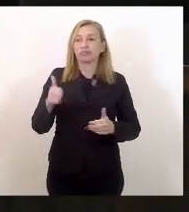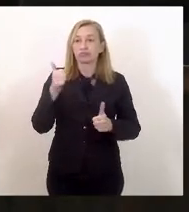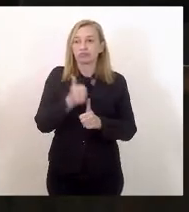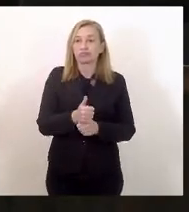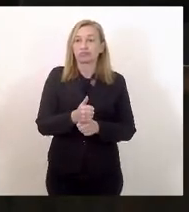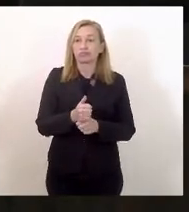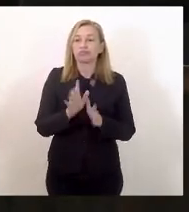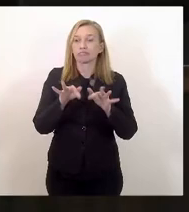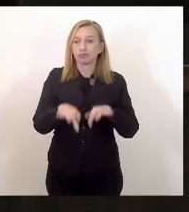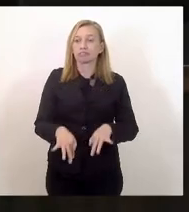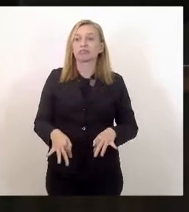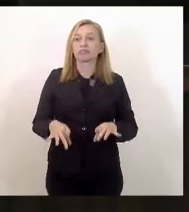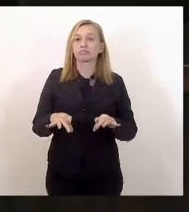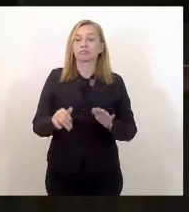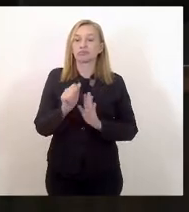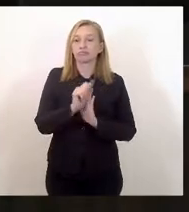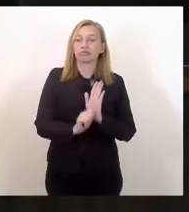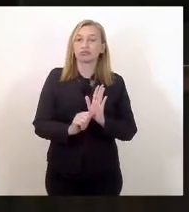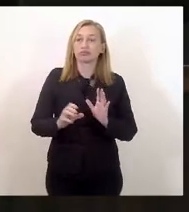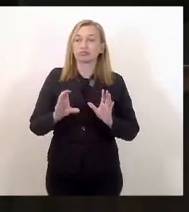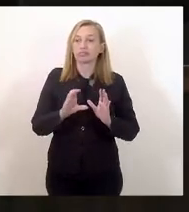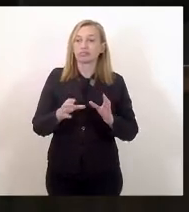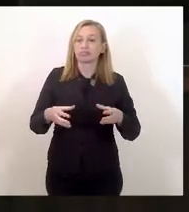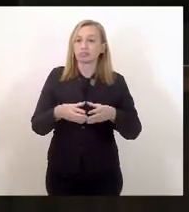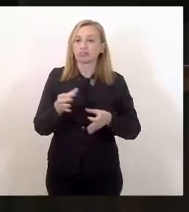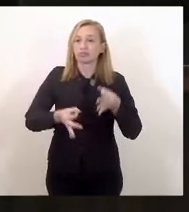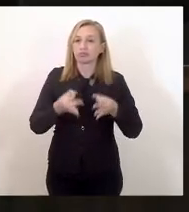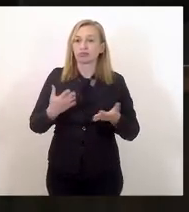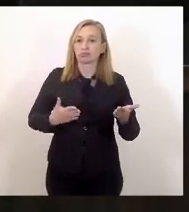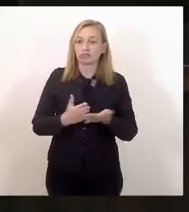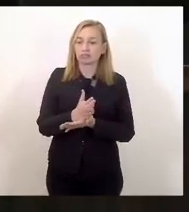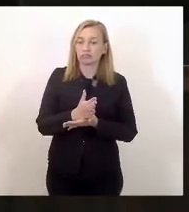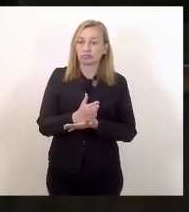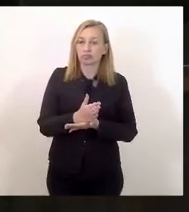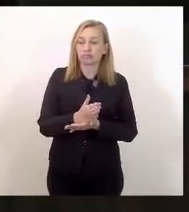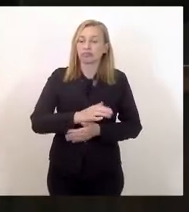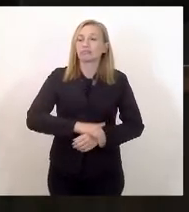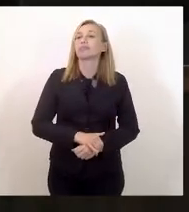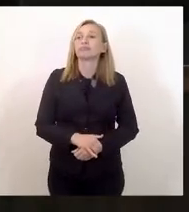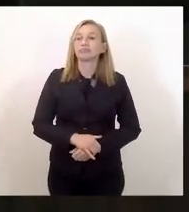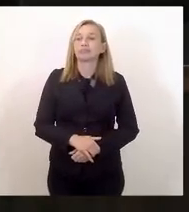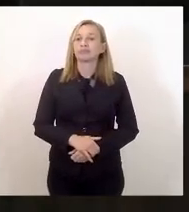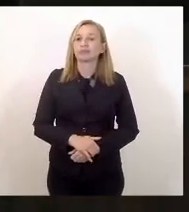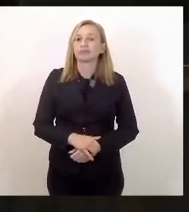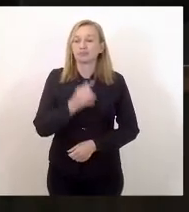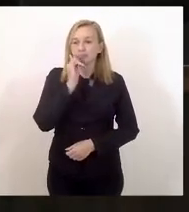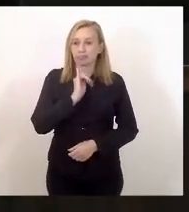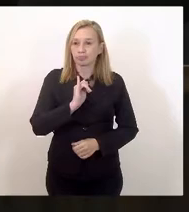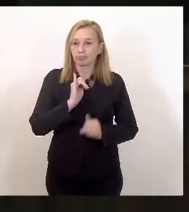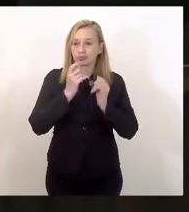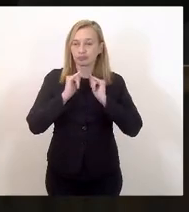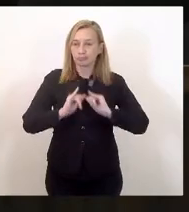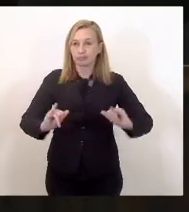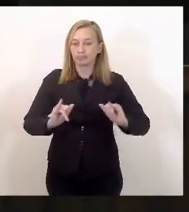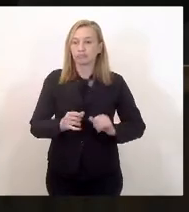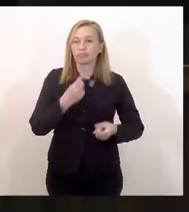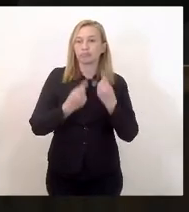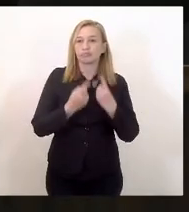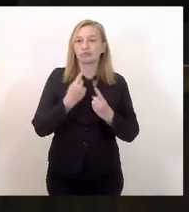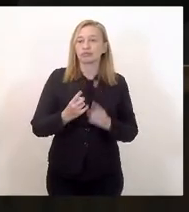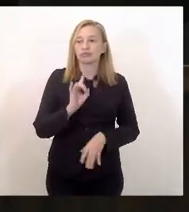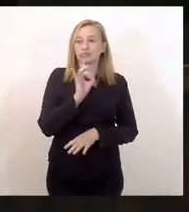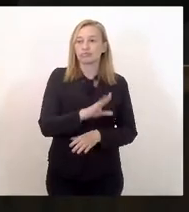de redação da Comissão de Constituição e Justiça. Senhores que aprovam, permaneçam como estão, aprovado, vai ao autógrafo. Anuncio, em regime de urgência, em discussão